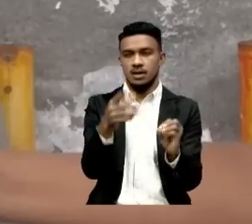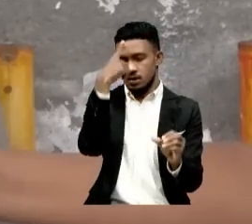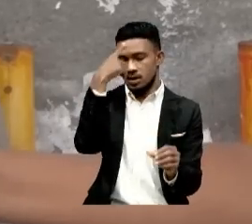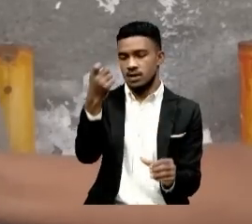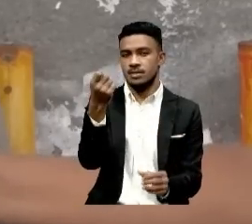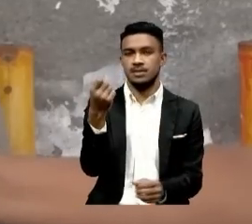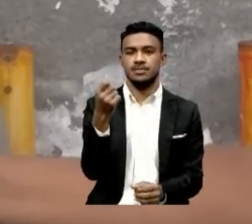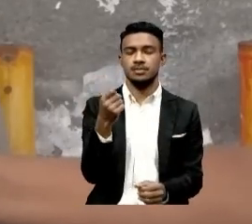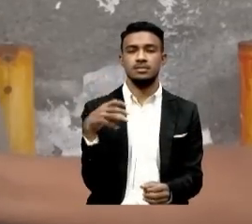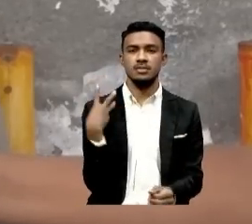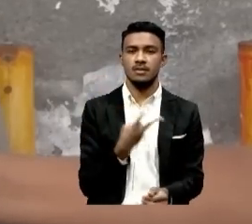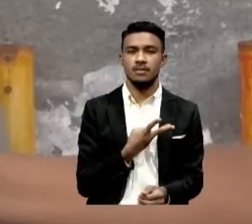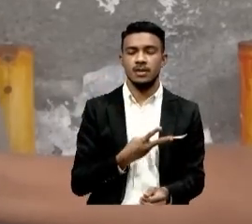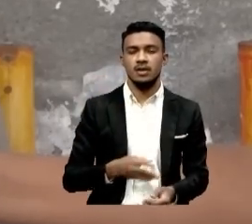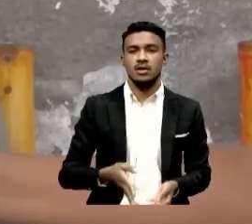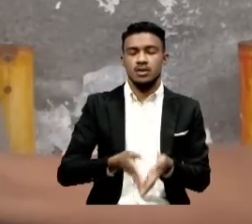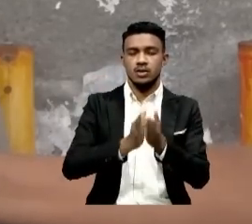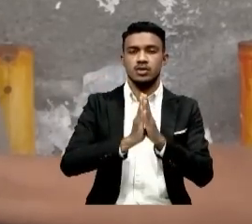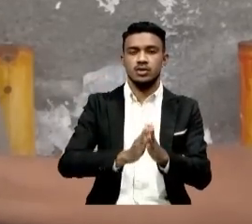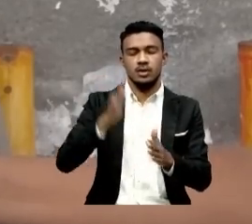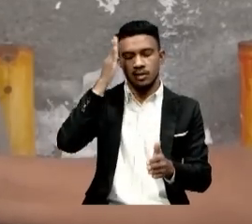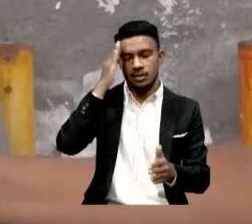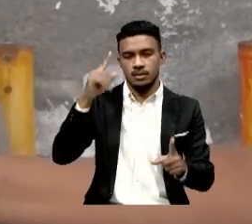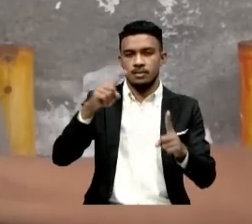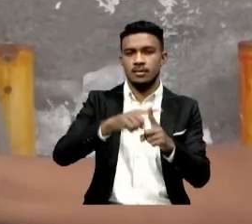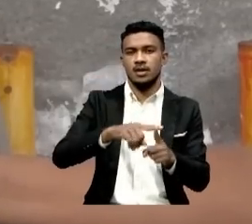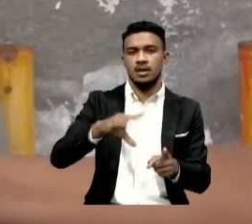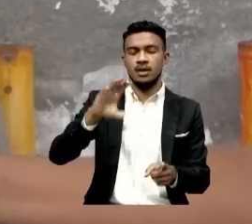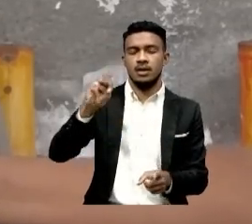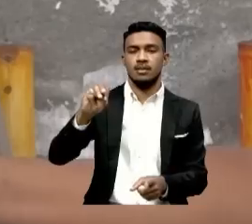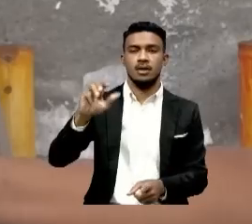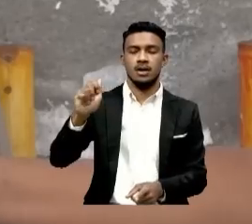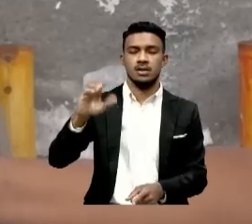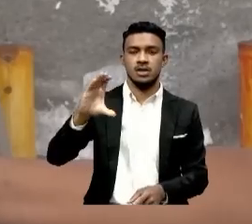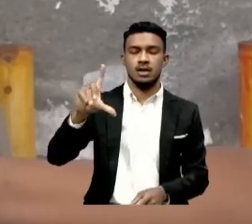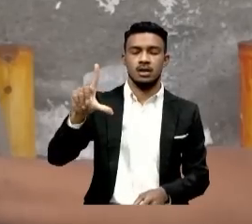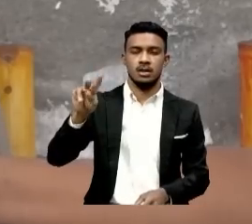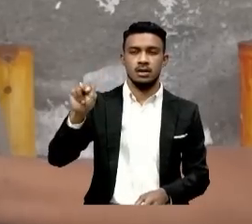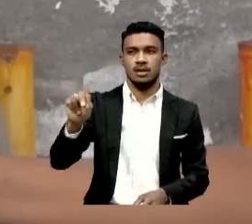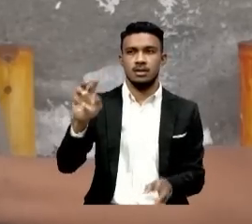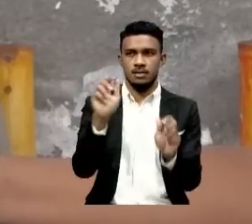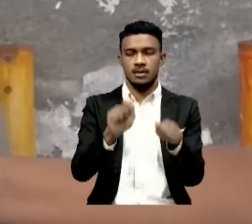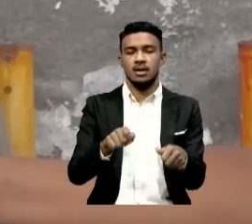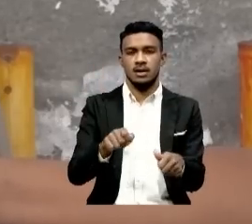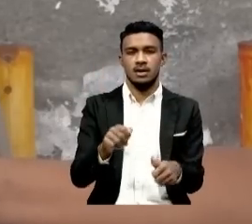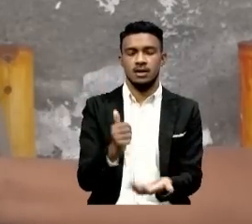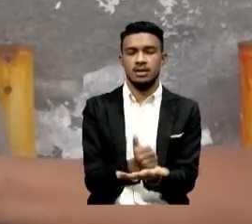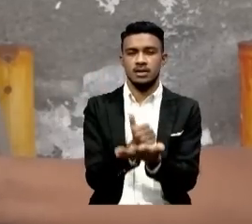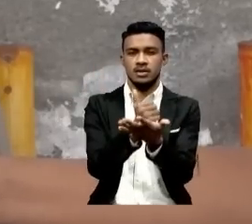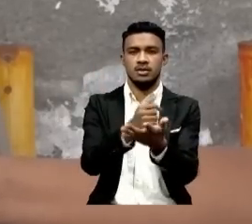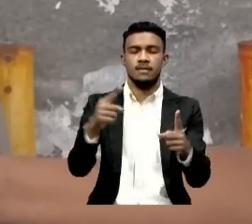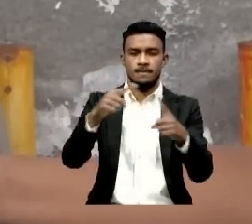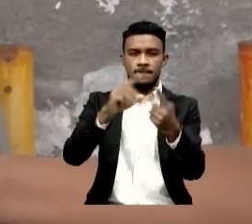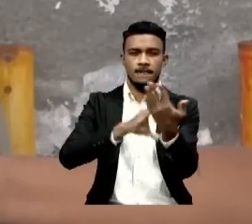maca, a minha sujeira na parte, a minha Selene, para tu velé, que na parte nossa no balo para tu nem bela atribuir recalendarize pela